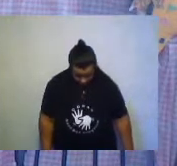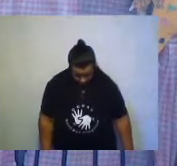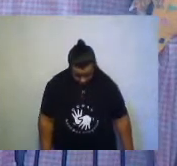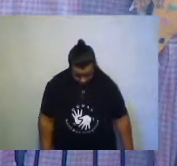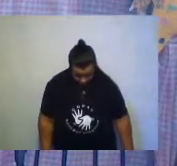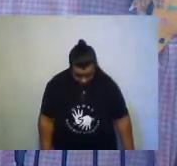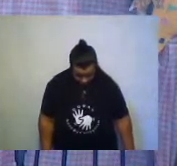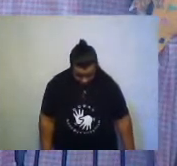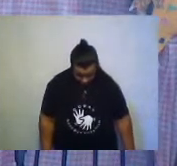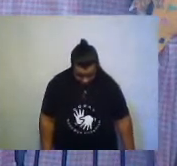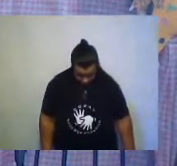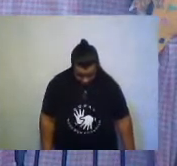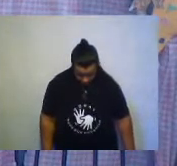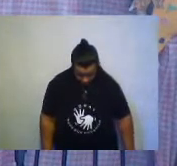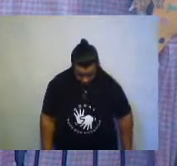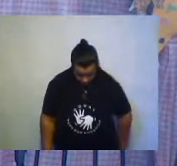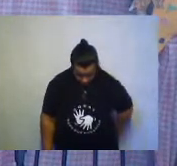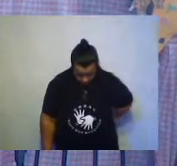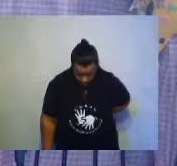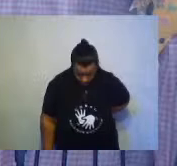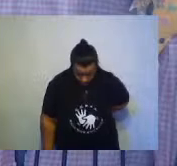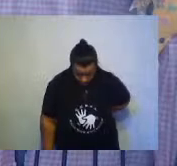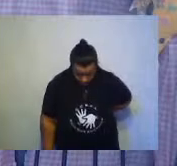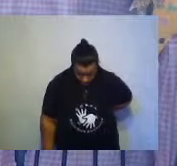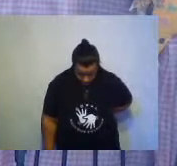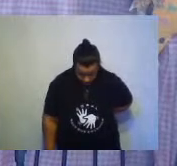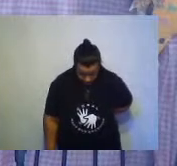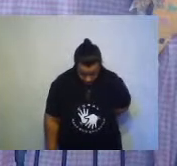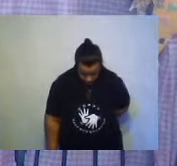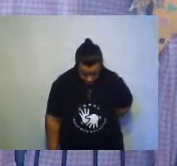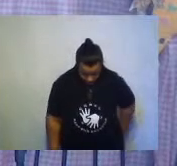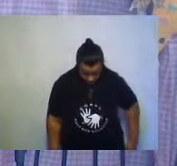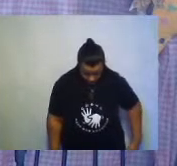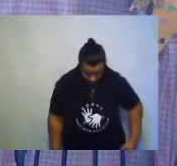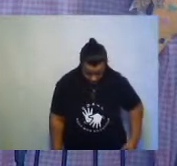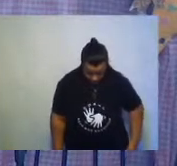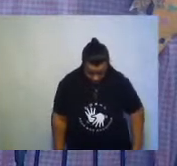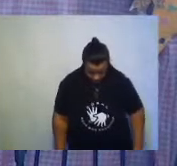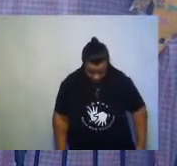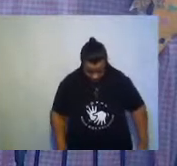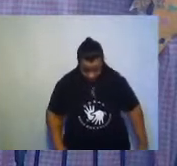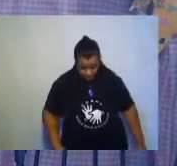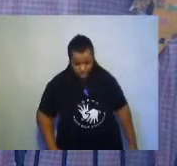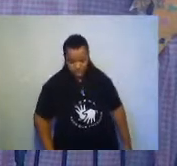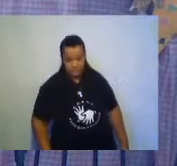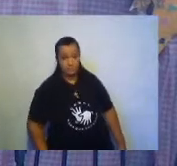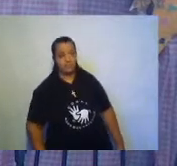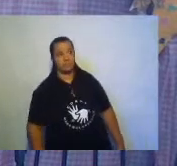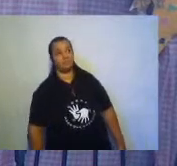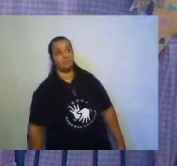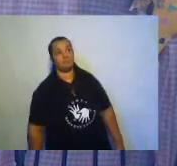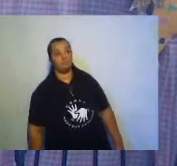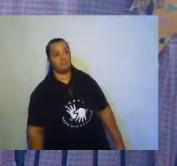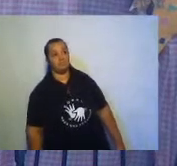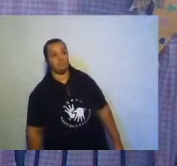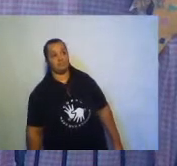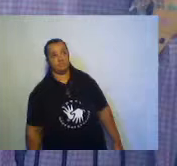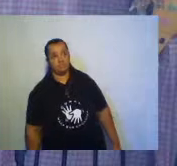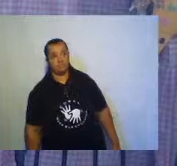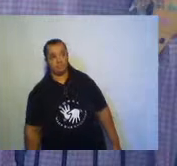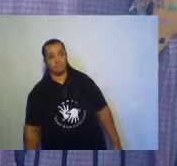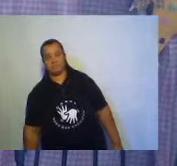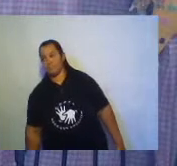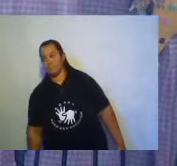Fiquem por aí que daqui a pouco tem Projeto Isso, Rosa. Isso, estamos só esquentando aqui que o som vai continuar. E agora mais um clássico, né? E agradecer também, Andréia,